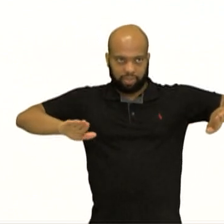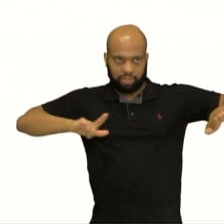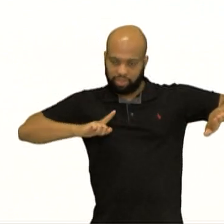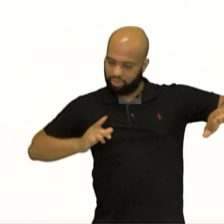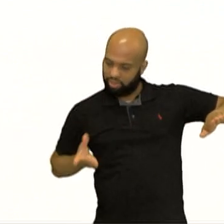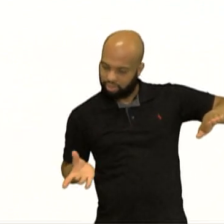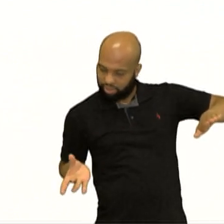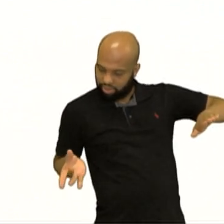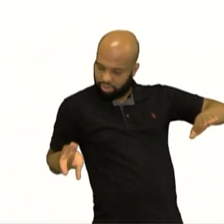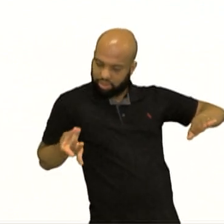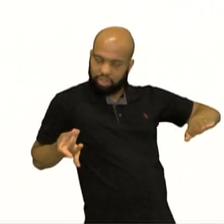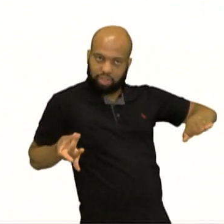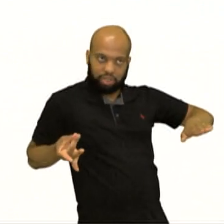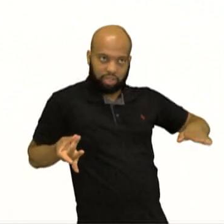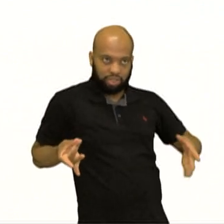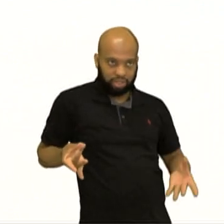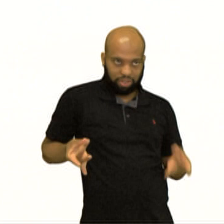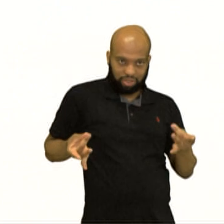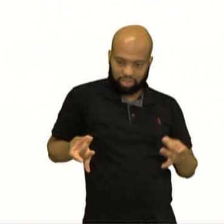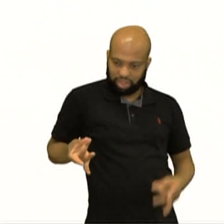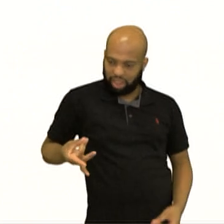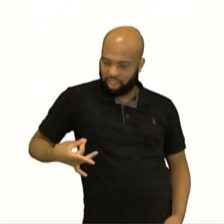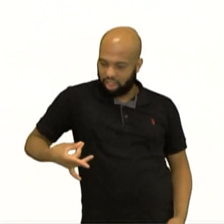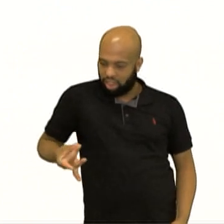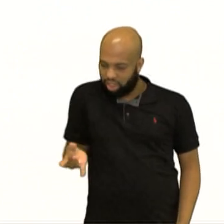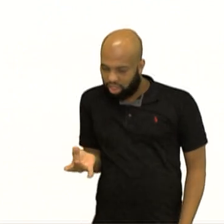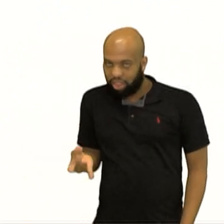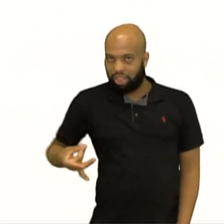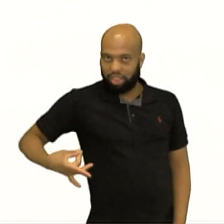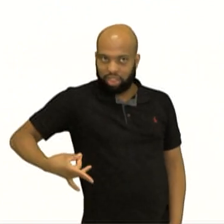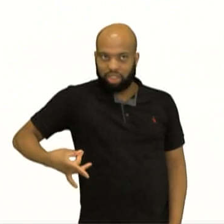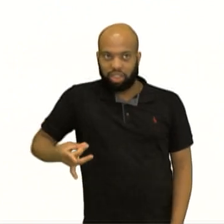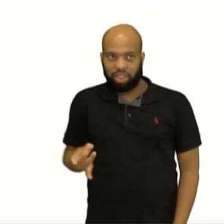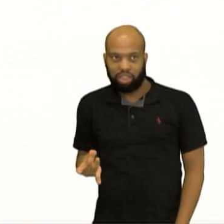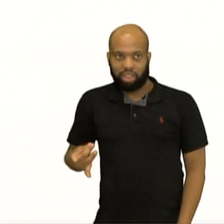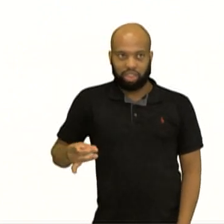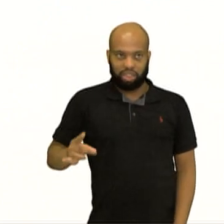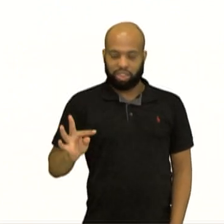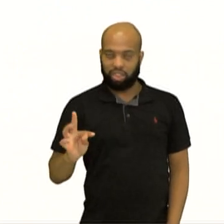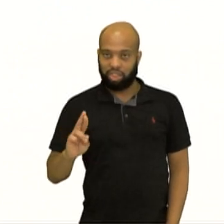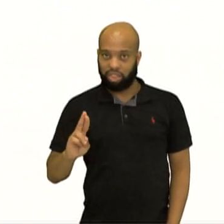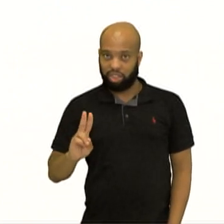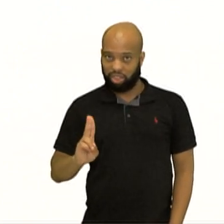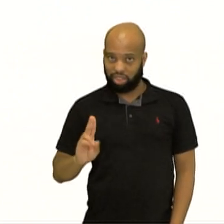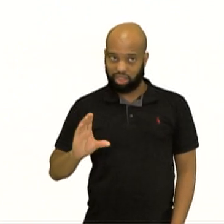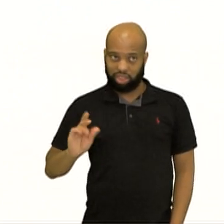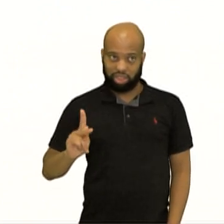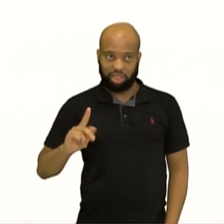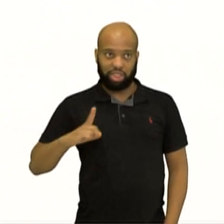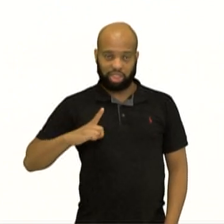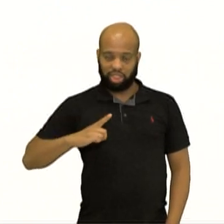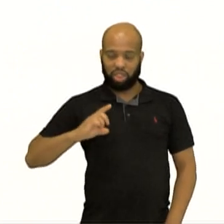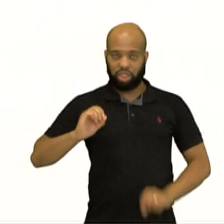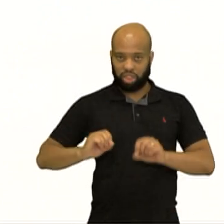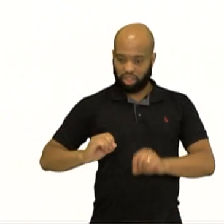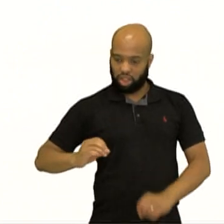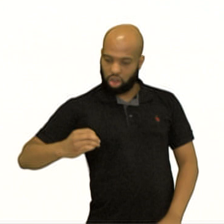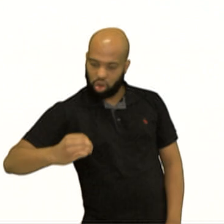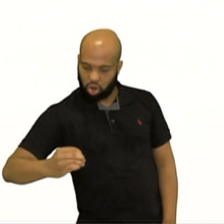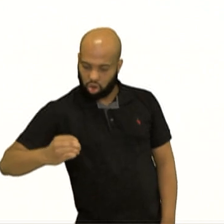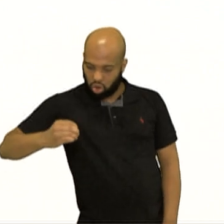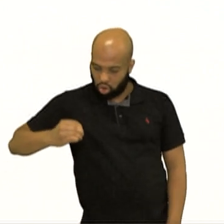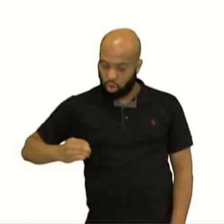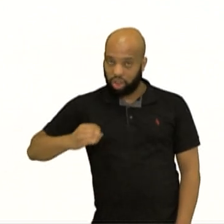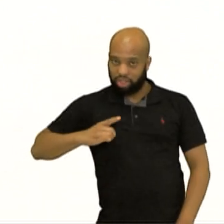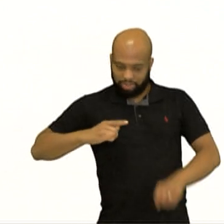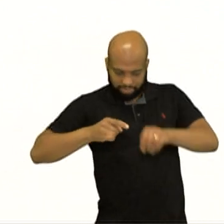essa parte aqui, como se fosse o eixo, é o eixo. E daí a gente tem a roda e dentro da roda os rolamentos,